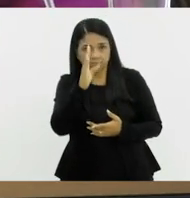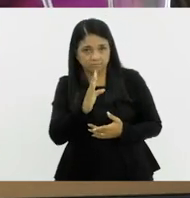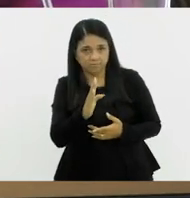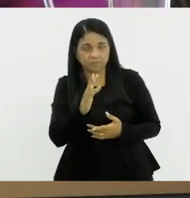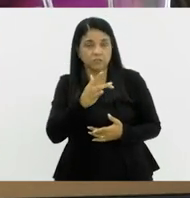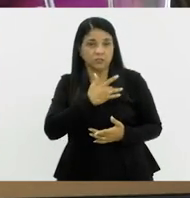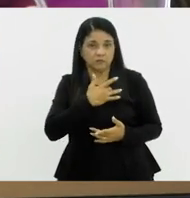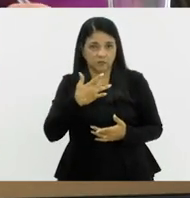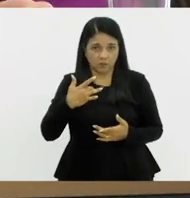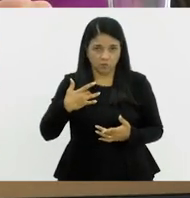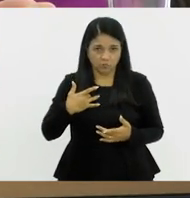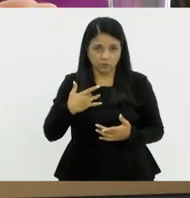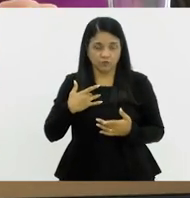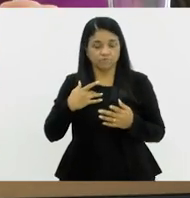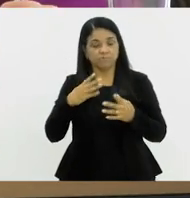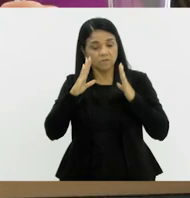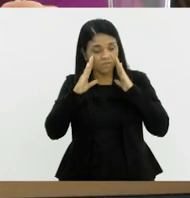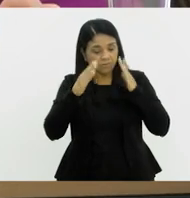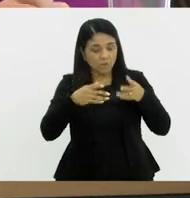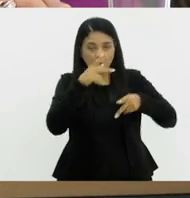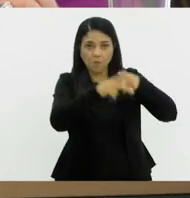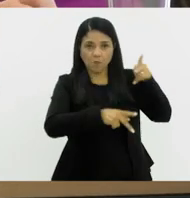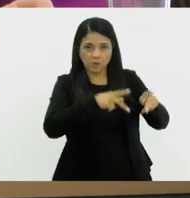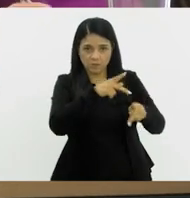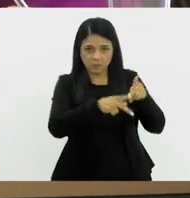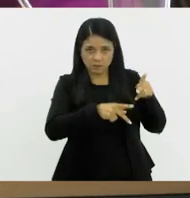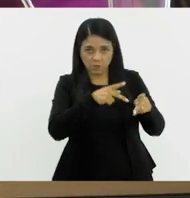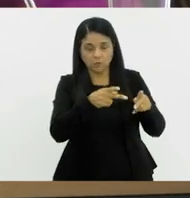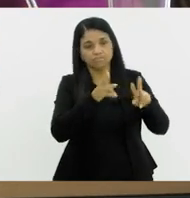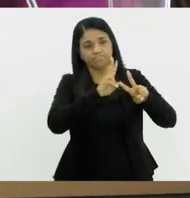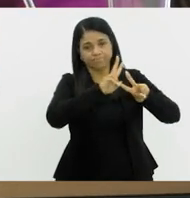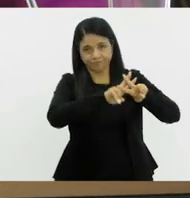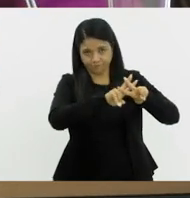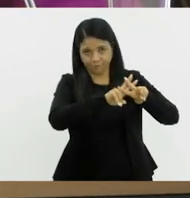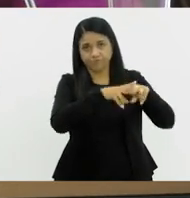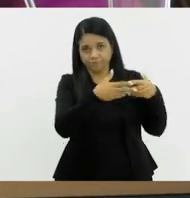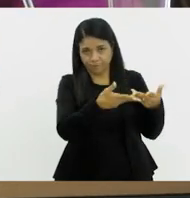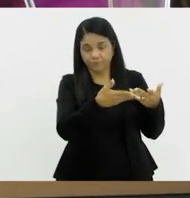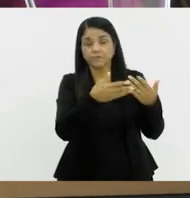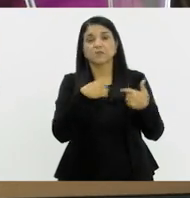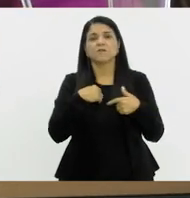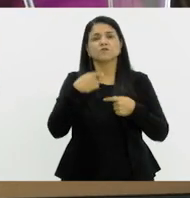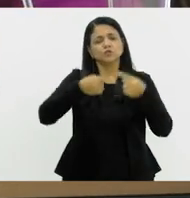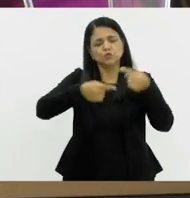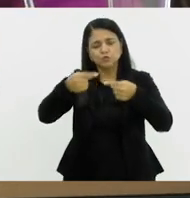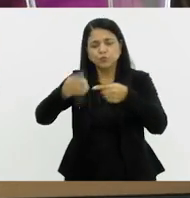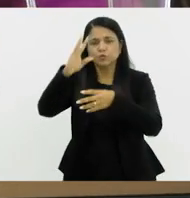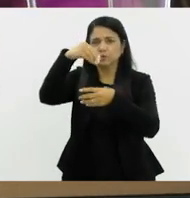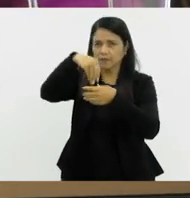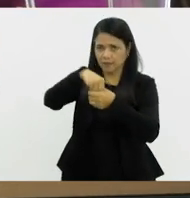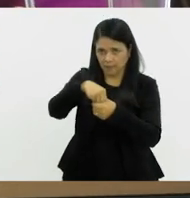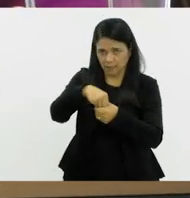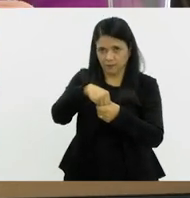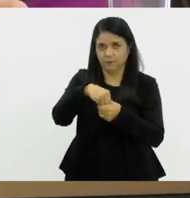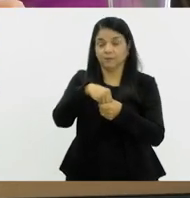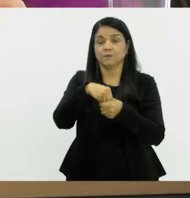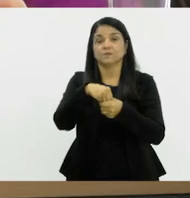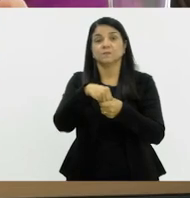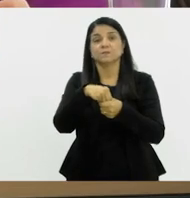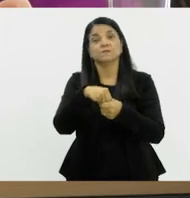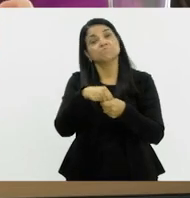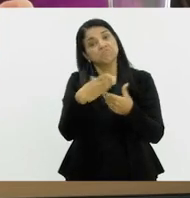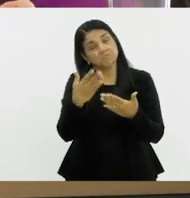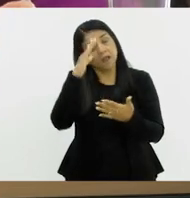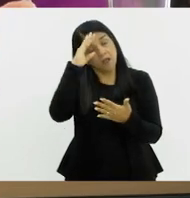saúde voltada para a população privada de liberdade. Isso foi pensado, foi discutido internamente. Então, a gente acredita que,